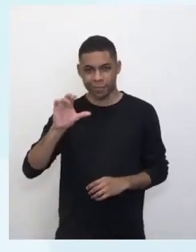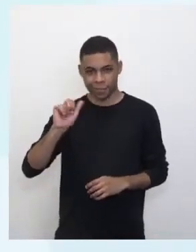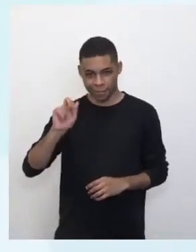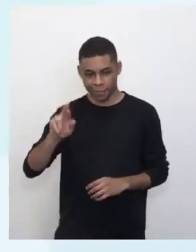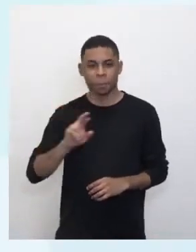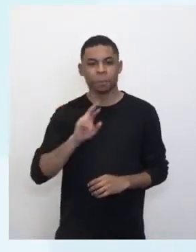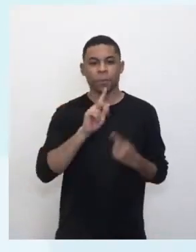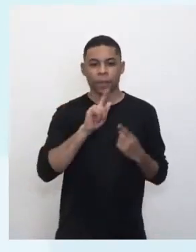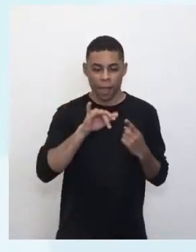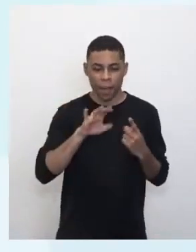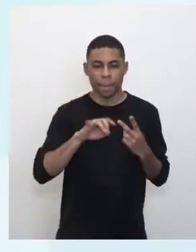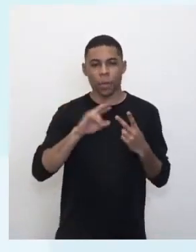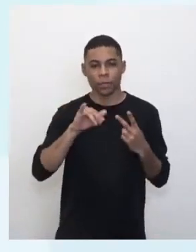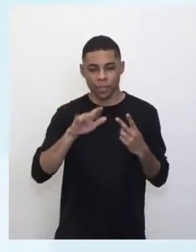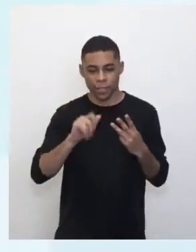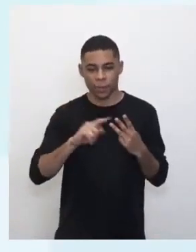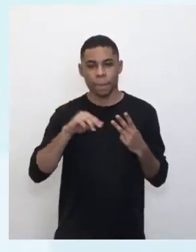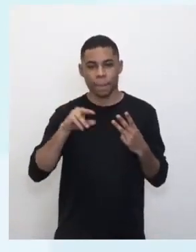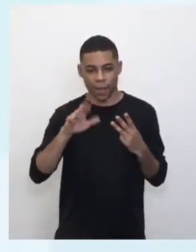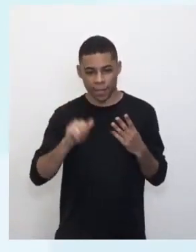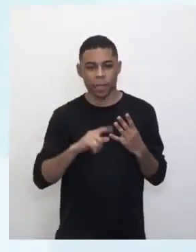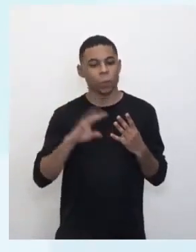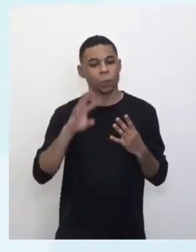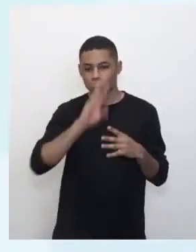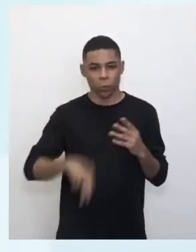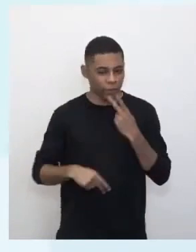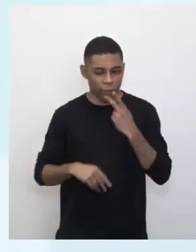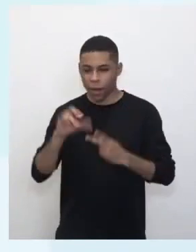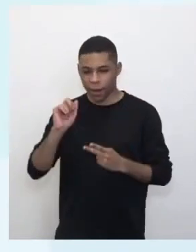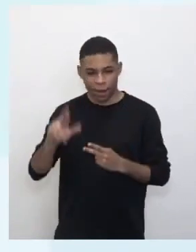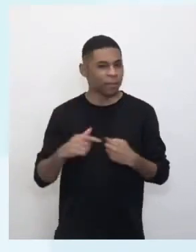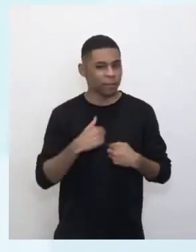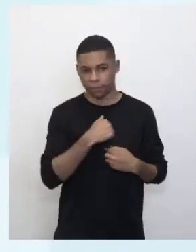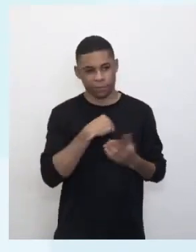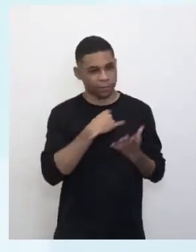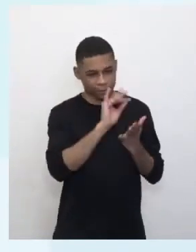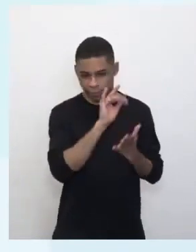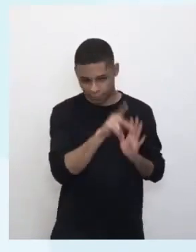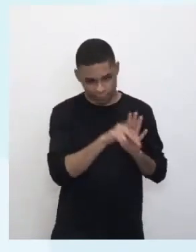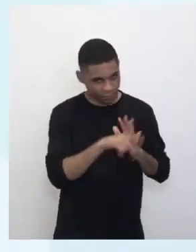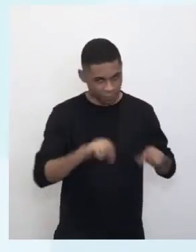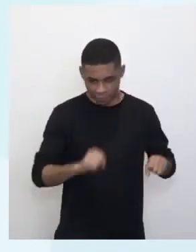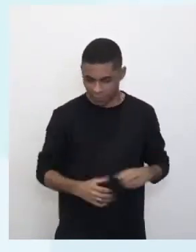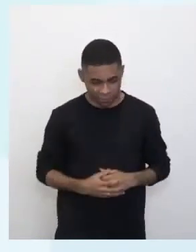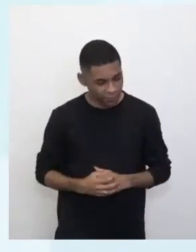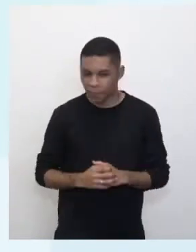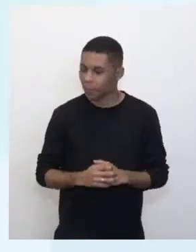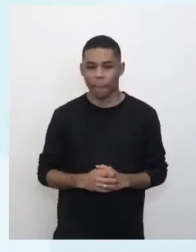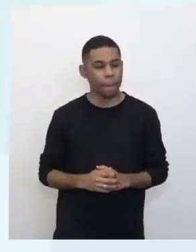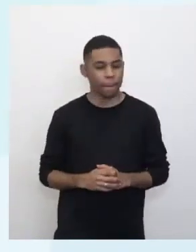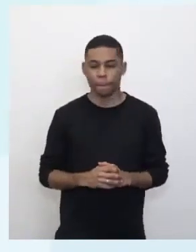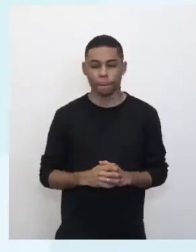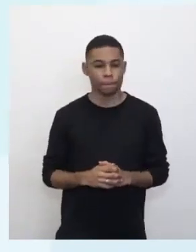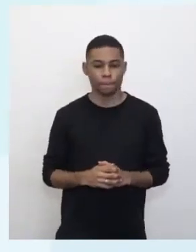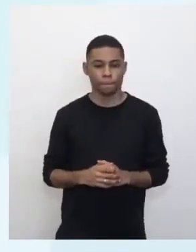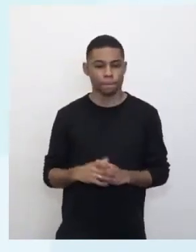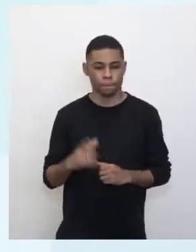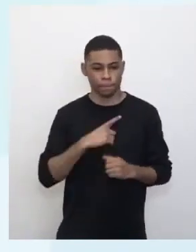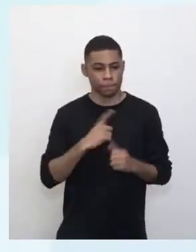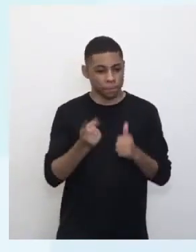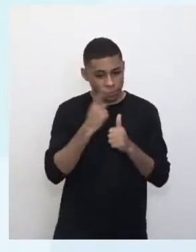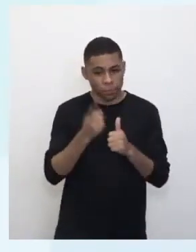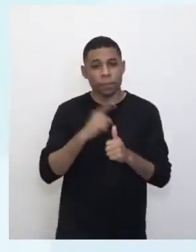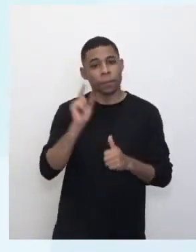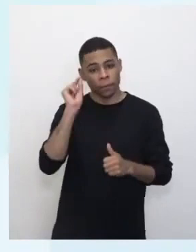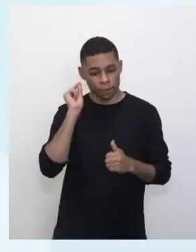Rosenilda, Pamela, Maria, Sérgio, todo mundo car aqui. Nobody likes the motorcycle. Nobody likes the motorcycle. Ok, então a gente tem lá a primeira escolha